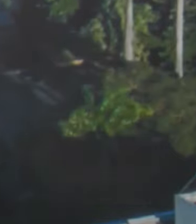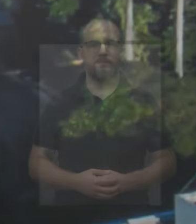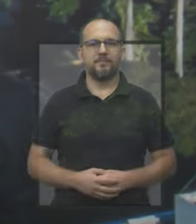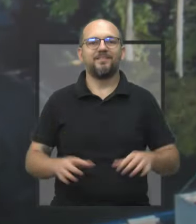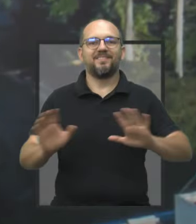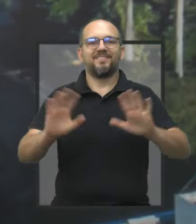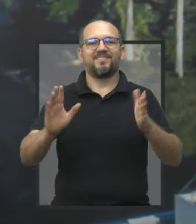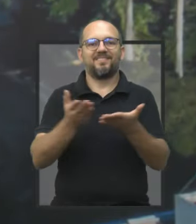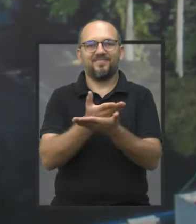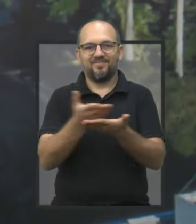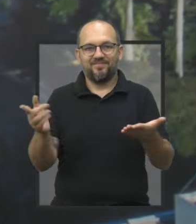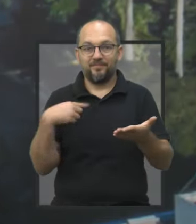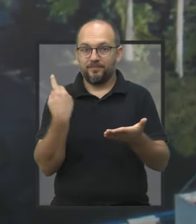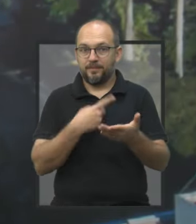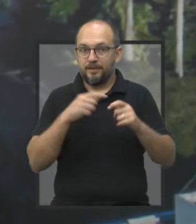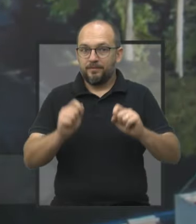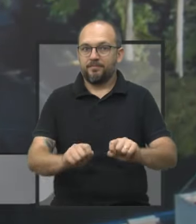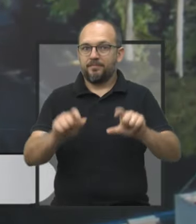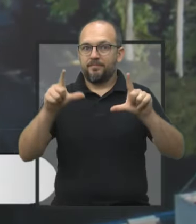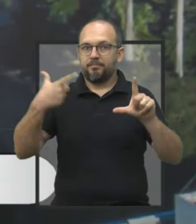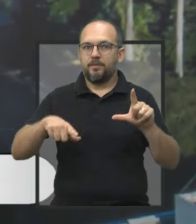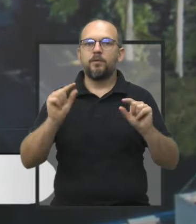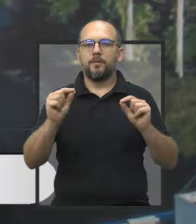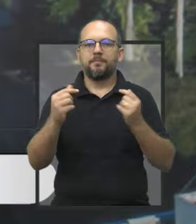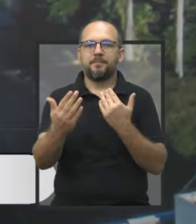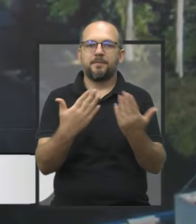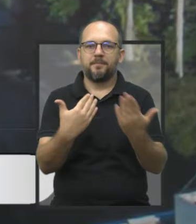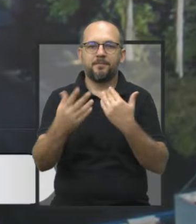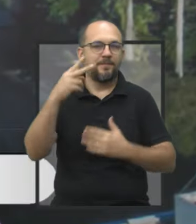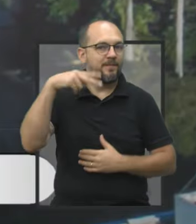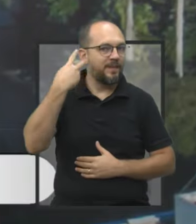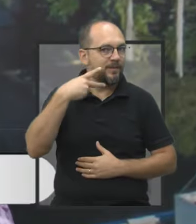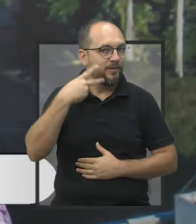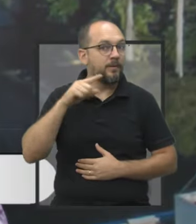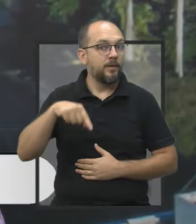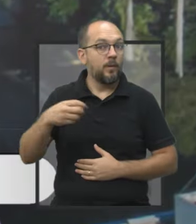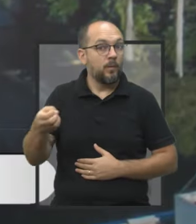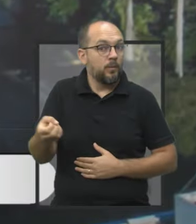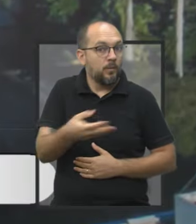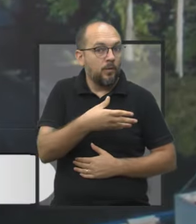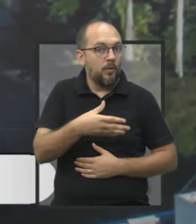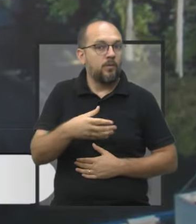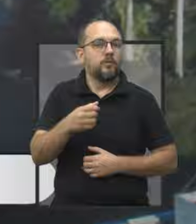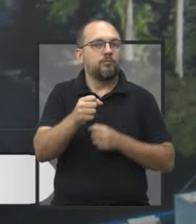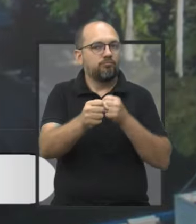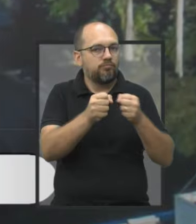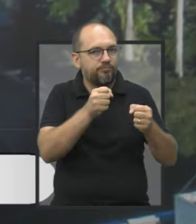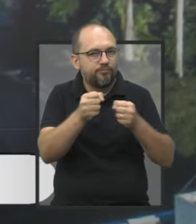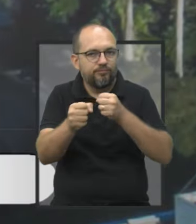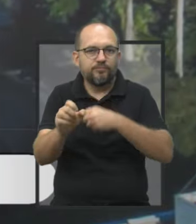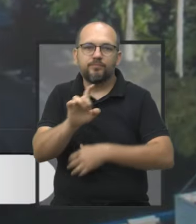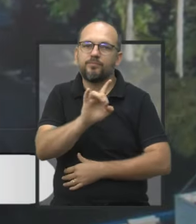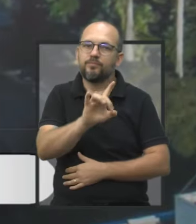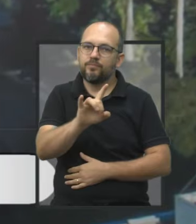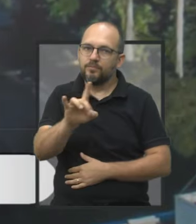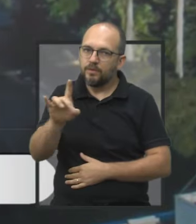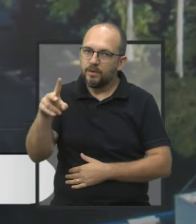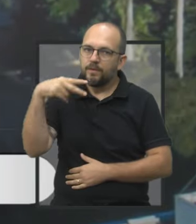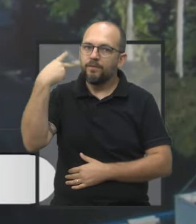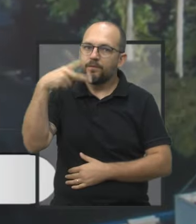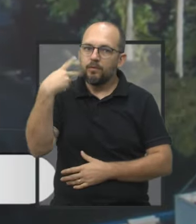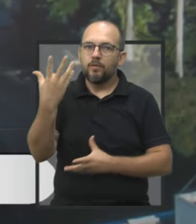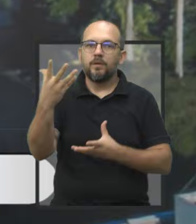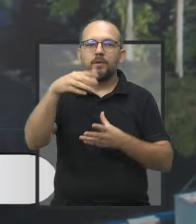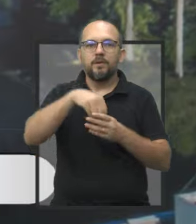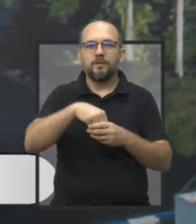Olá, está entrando no ar mais uma edição do programa Fala Vereador. Esta é uma nova rodada de entrevistas com os parlamentares